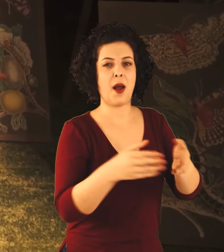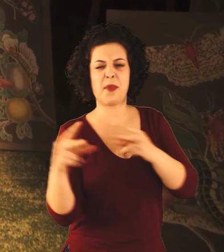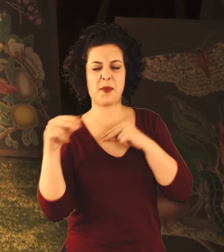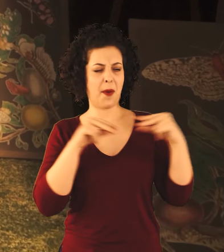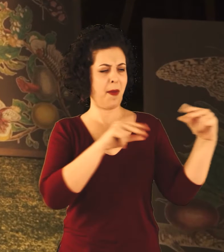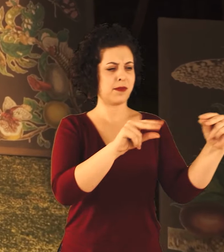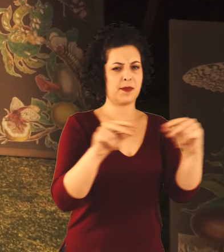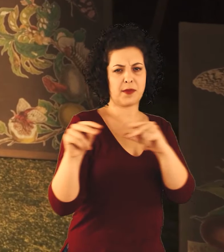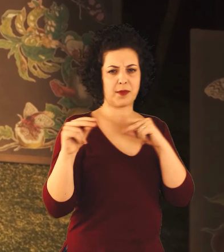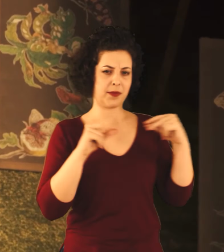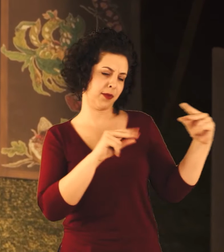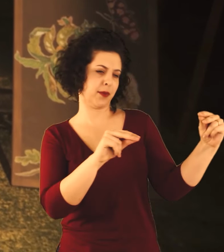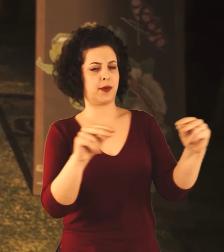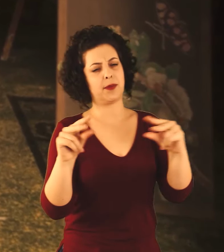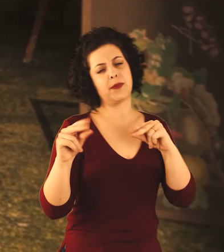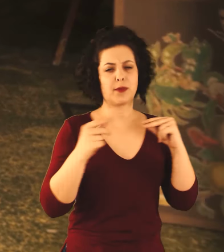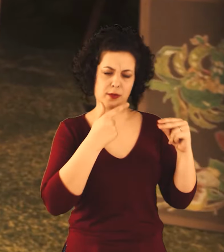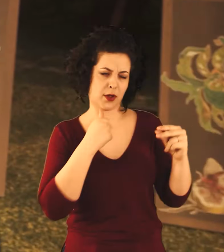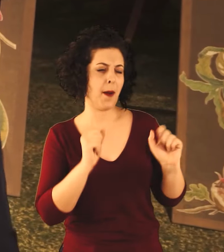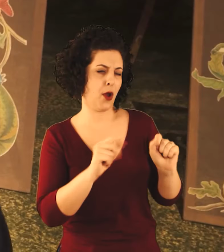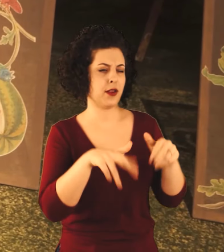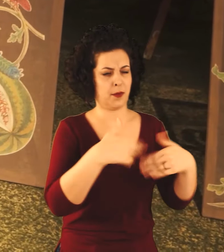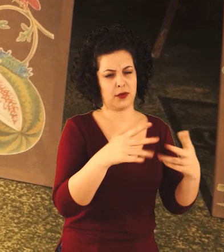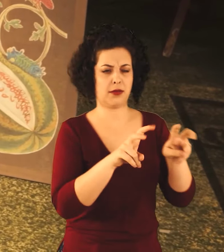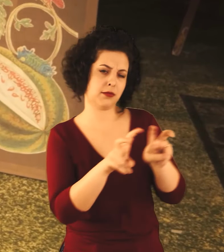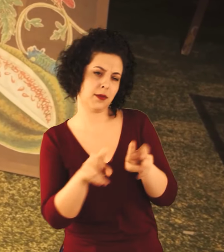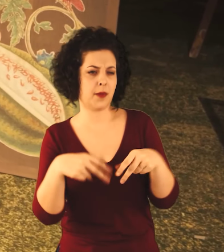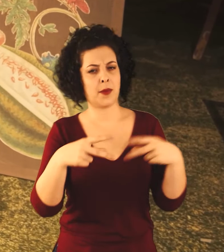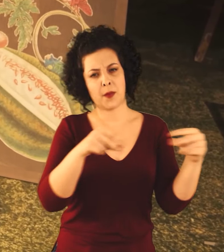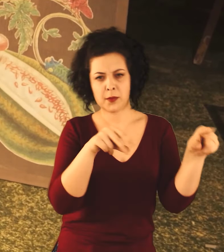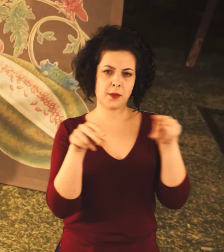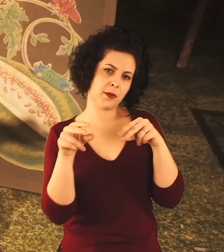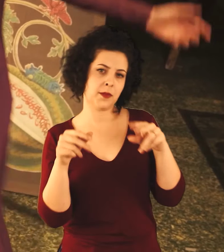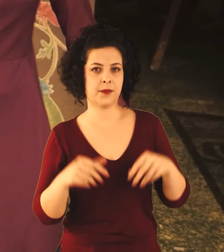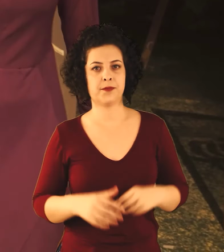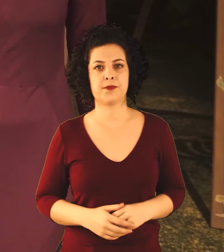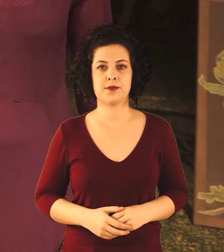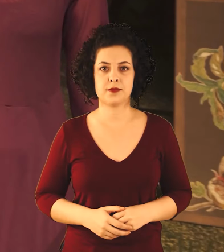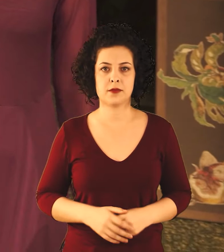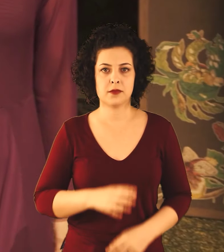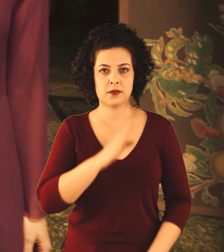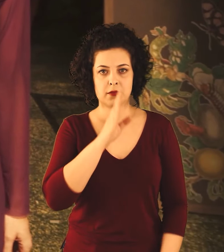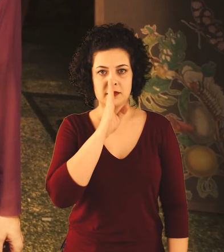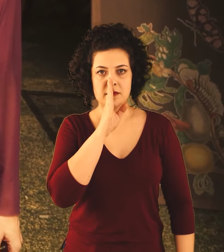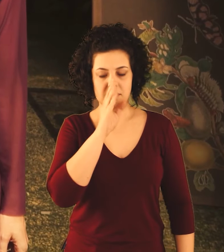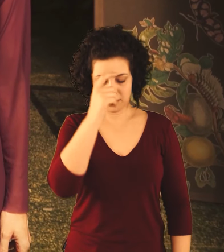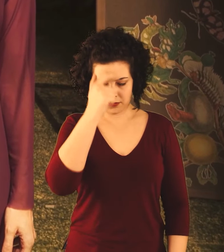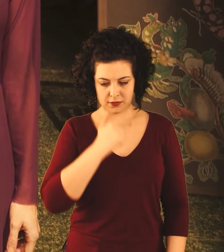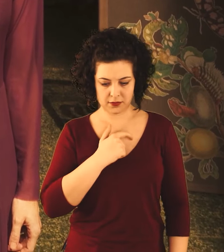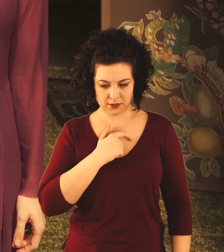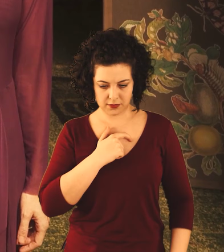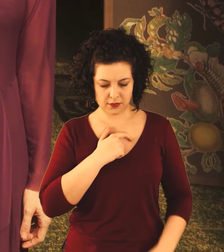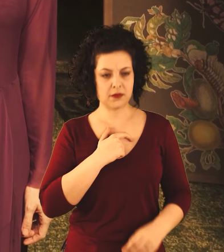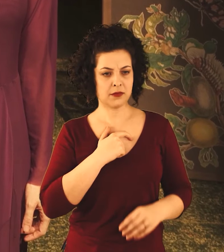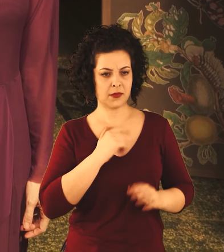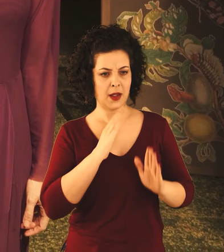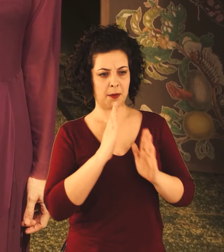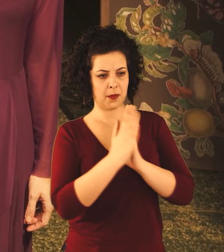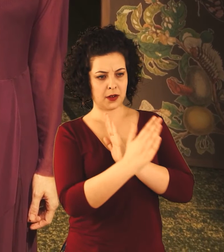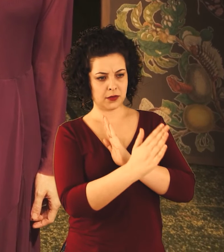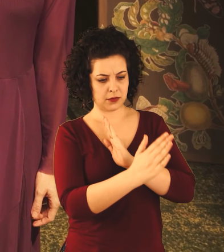conversa entre os homens dentro da embarcação. Sim, nós podemos conversar sobre isso. Eu sou o silêncio da partida.